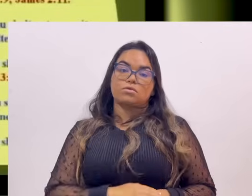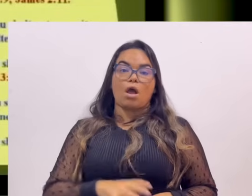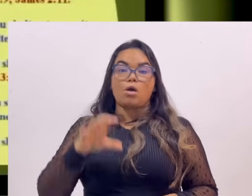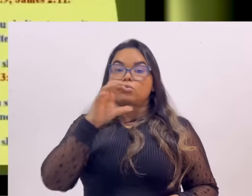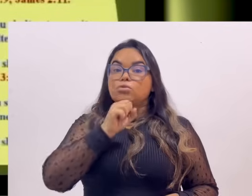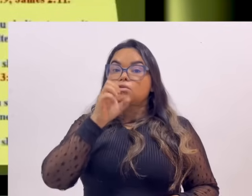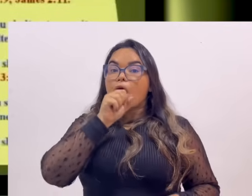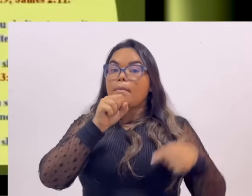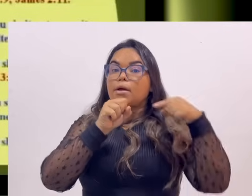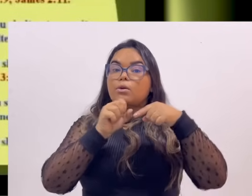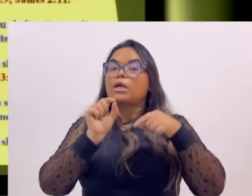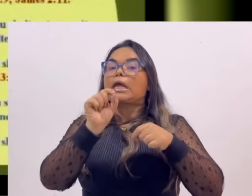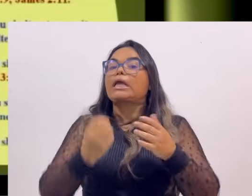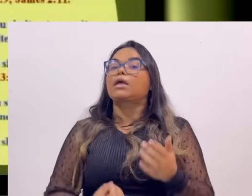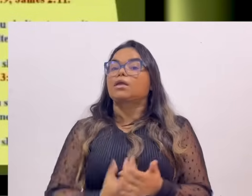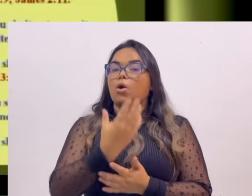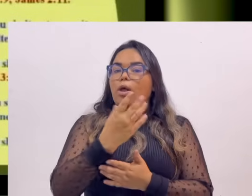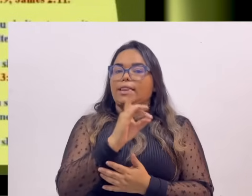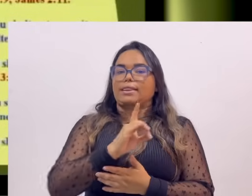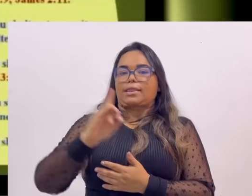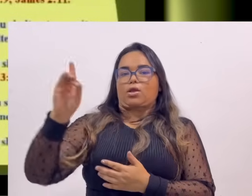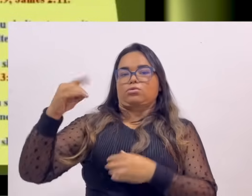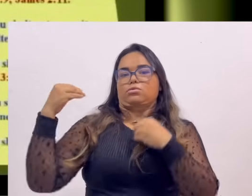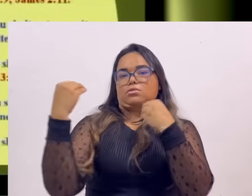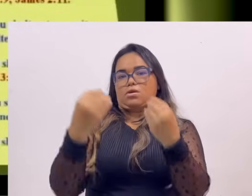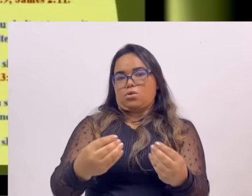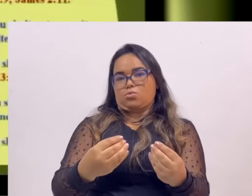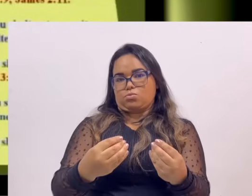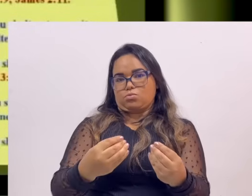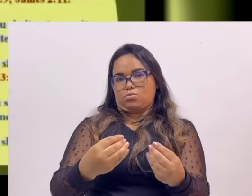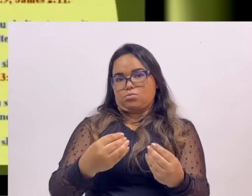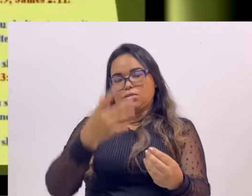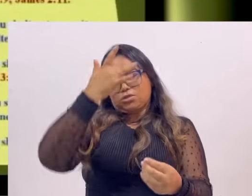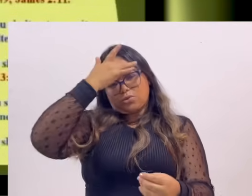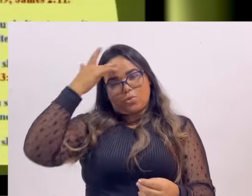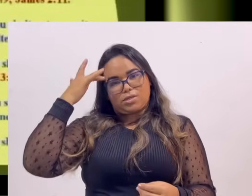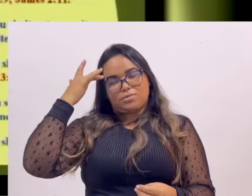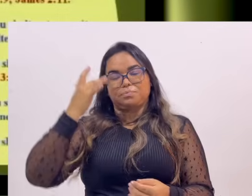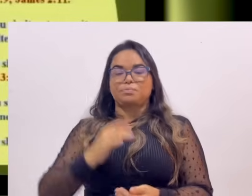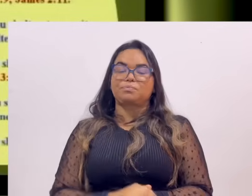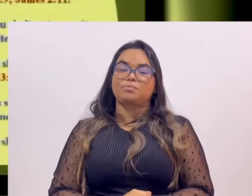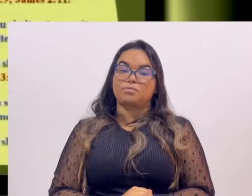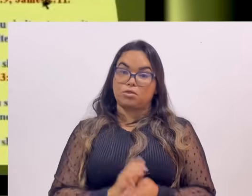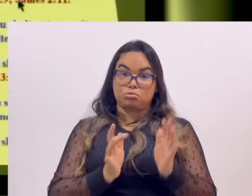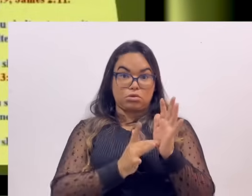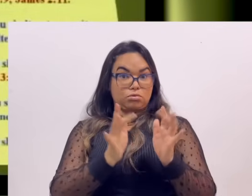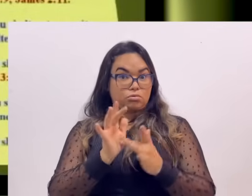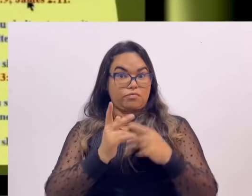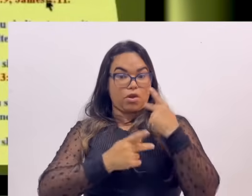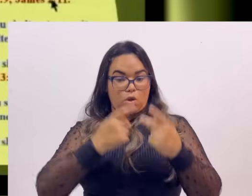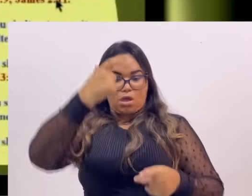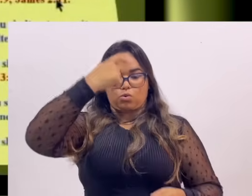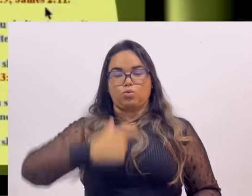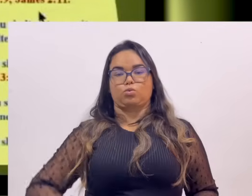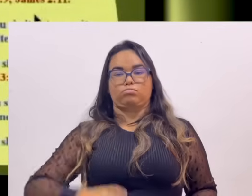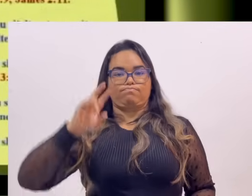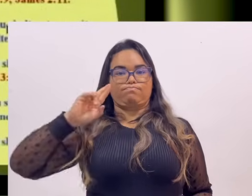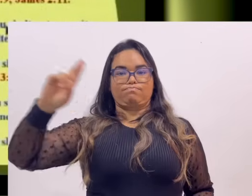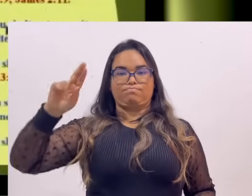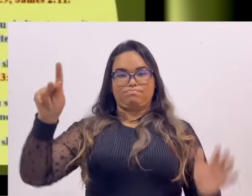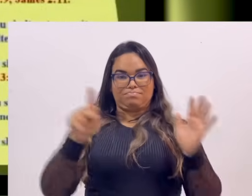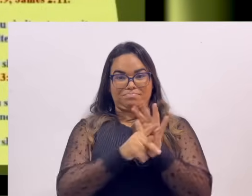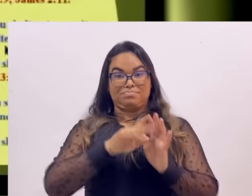sábado foi feito por causa do homem e não o homem por causa do sábado. Portanto, o Filho do homem até do sábado é o Senhor.